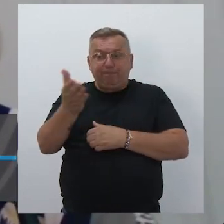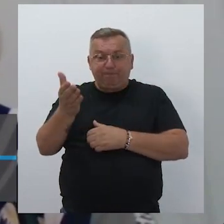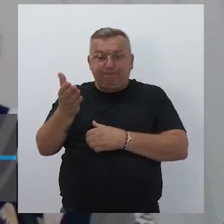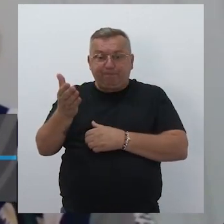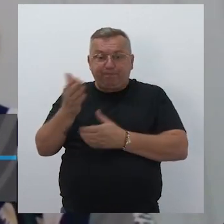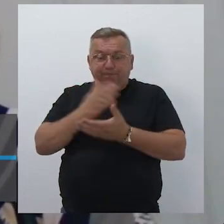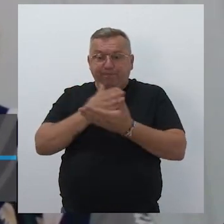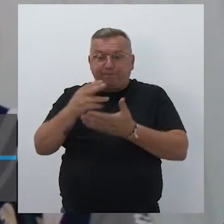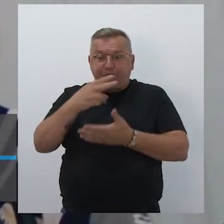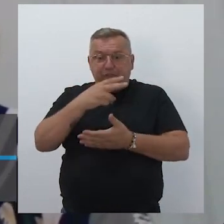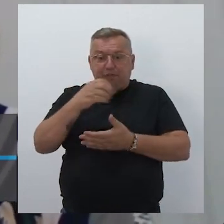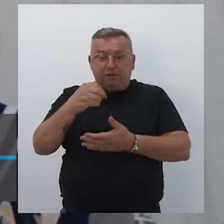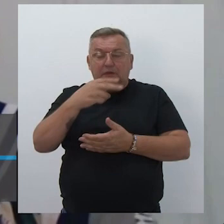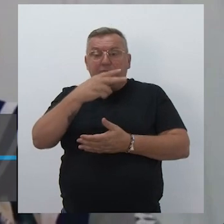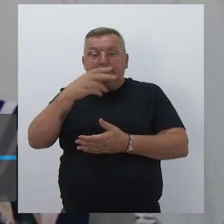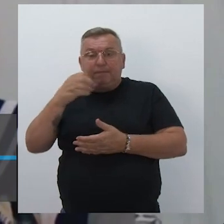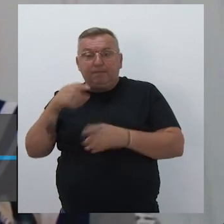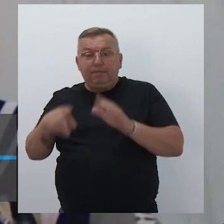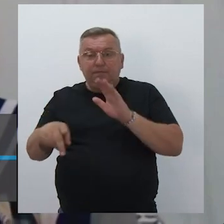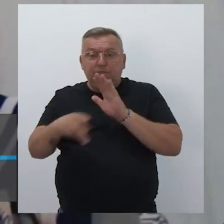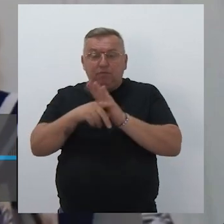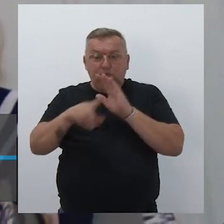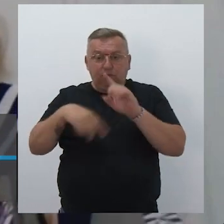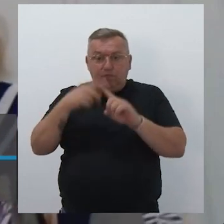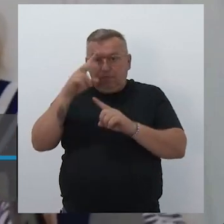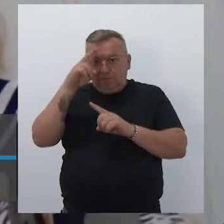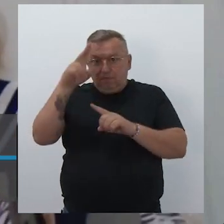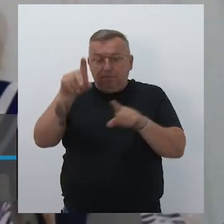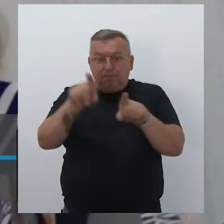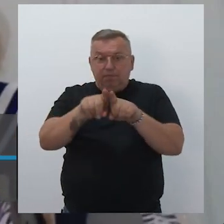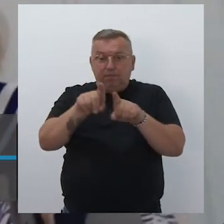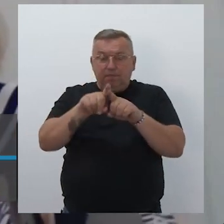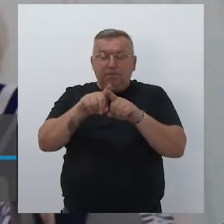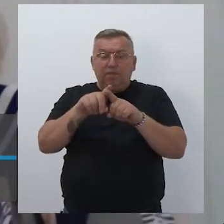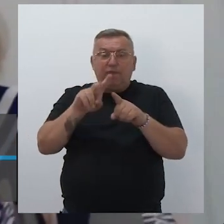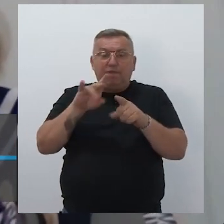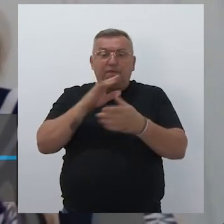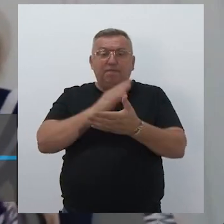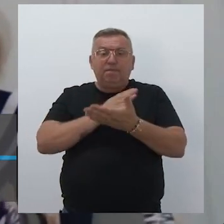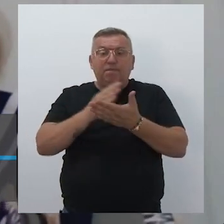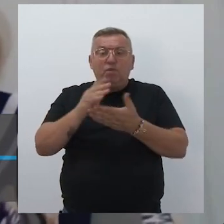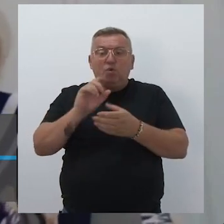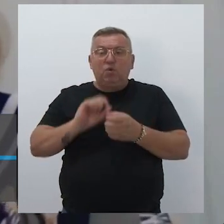partir de 2022, formações mais robustas, e traremos também